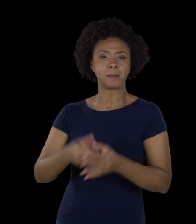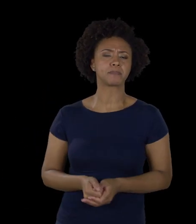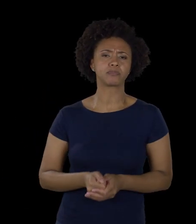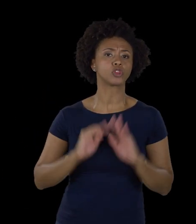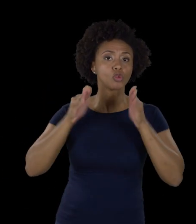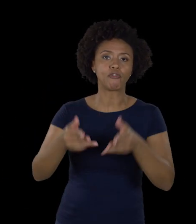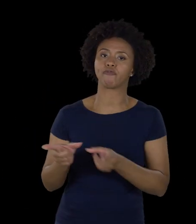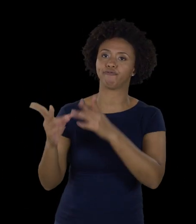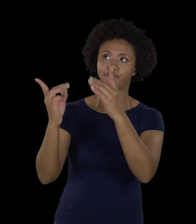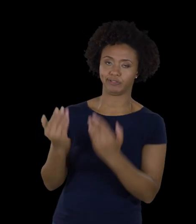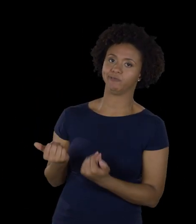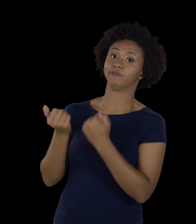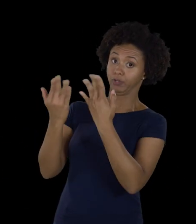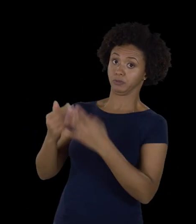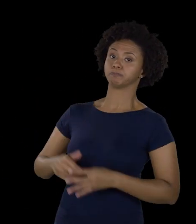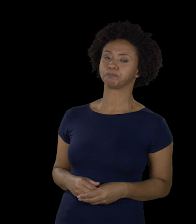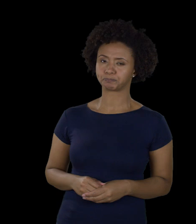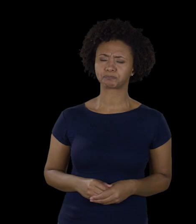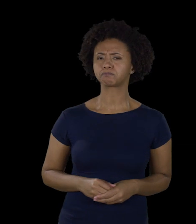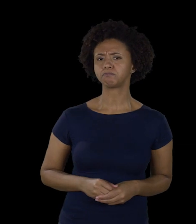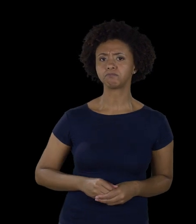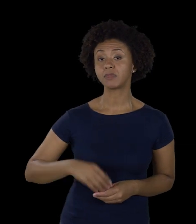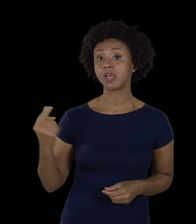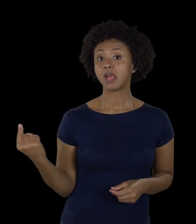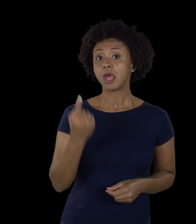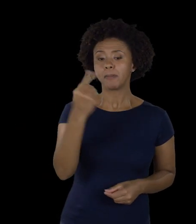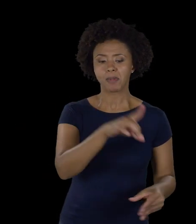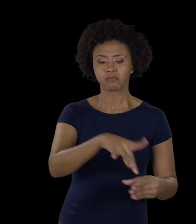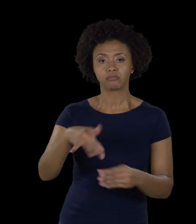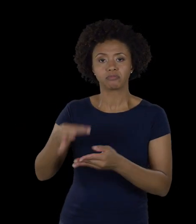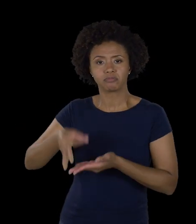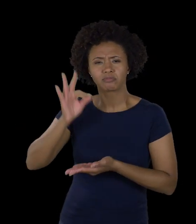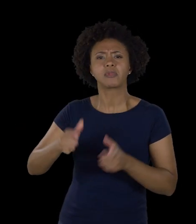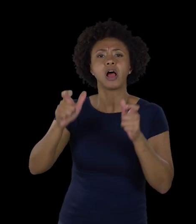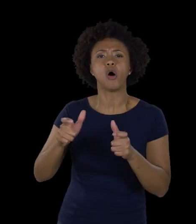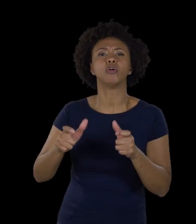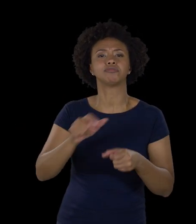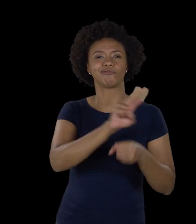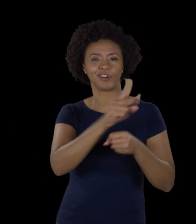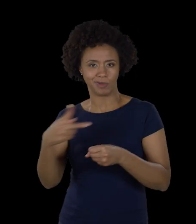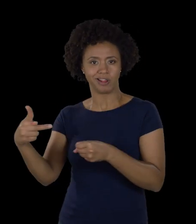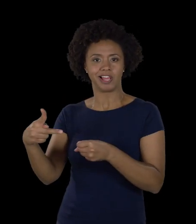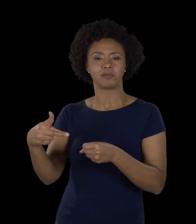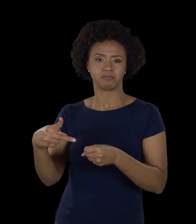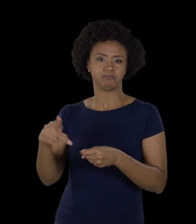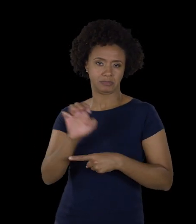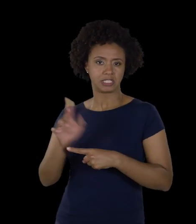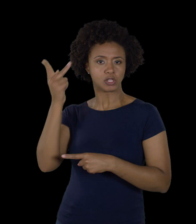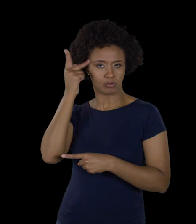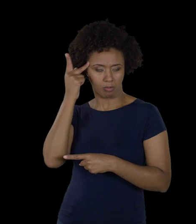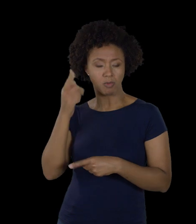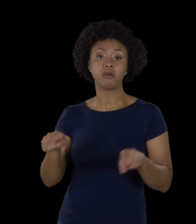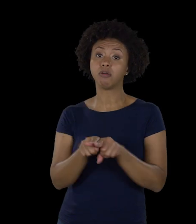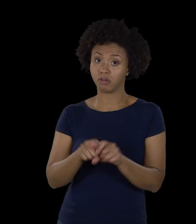cadeia voltada para a exportação. A primeira região onde se planta café é o Vale do Paraíba,